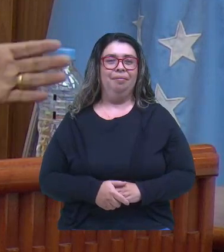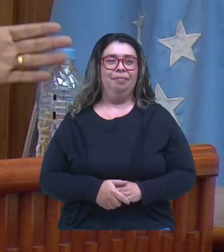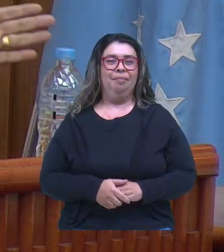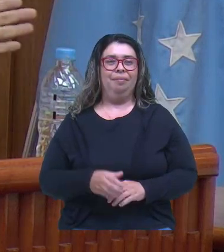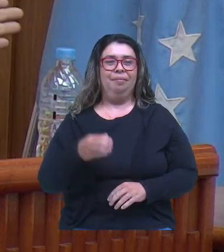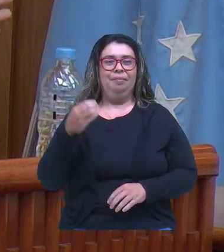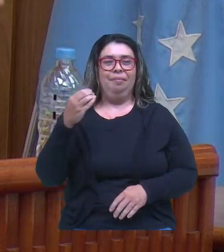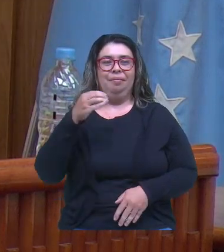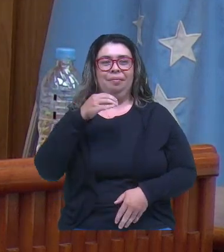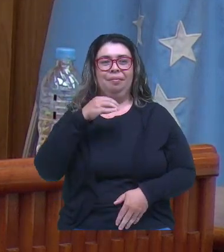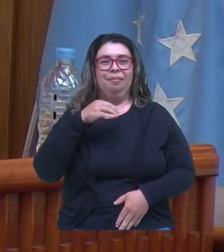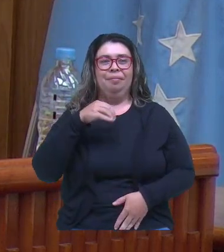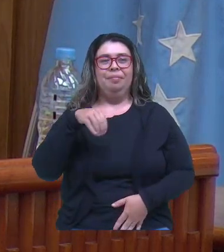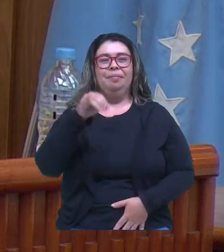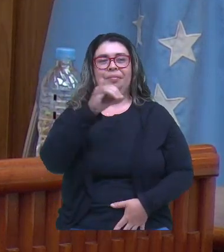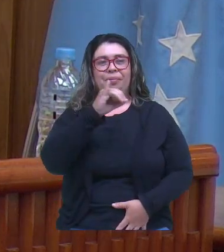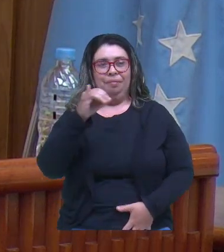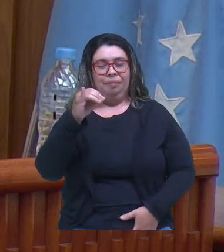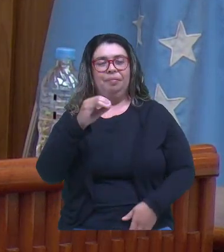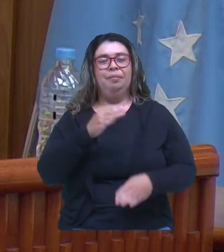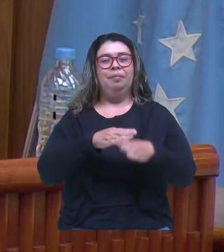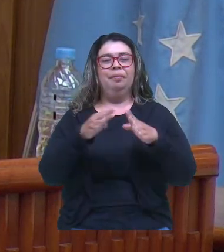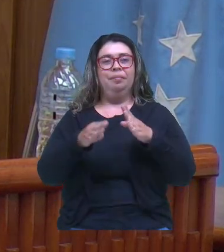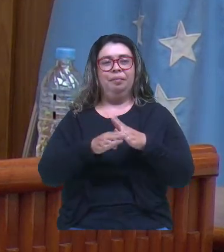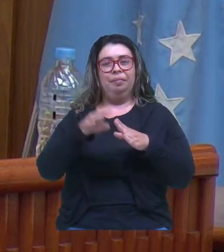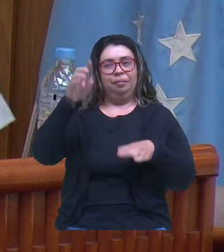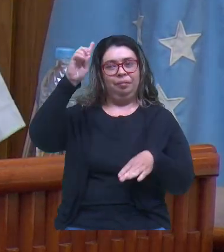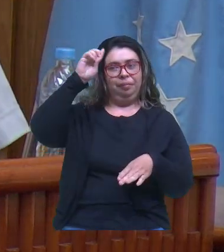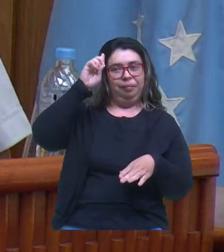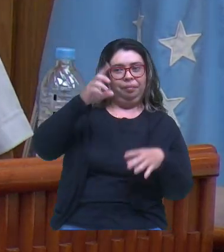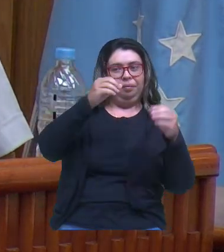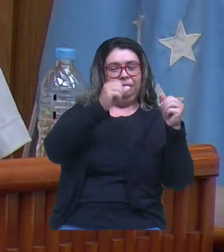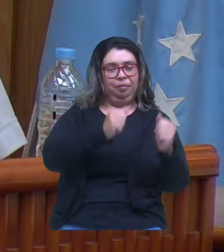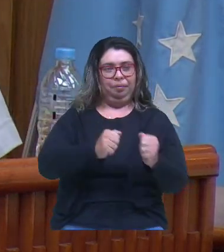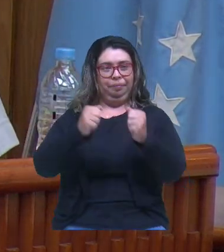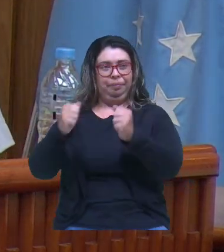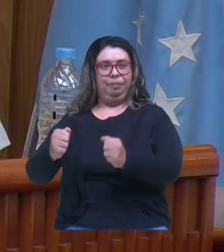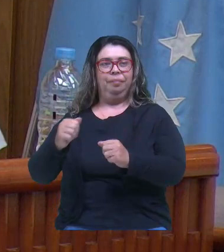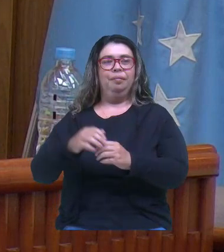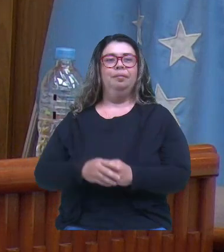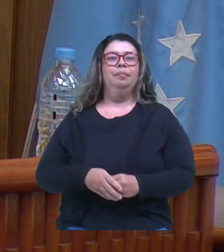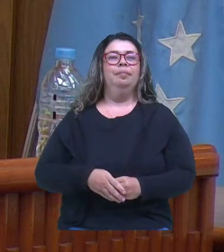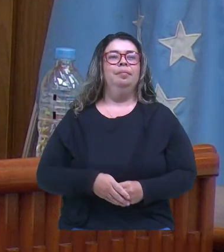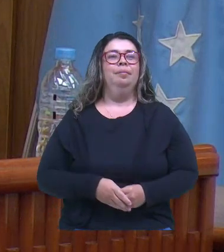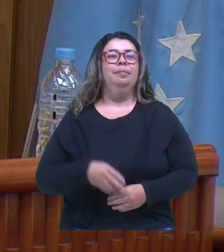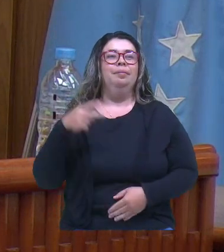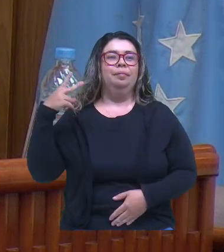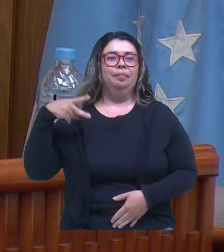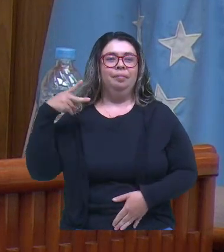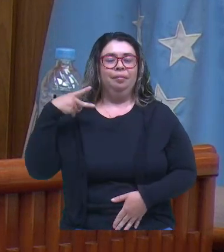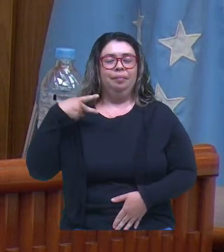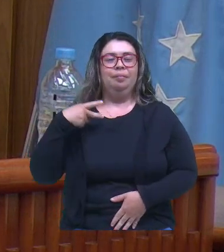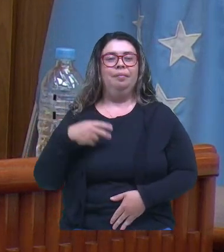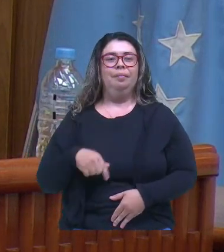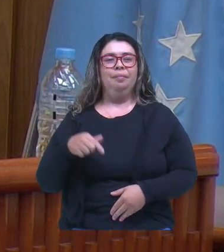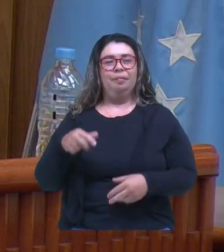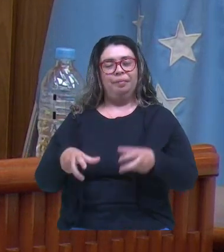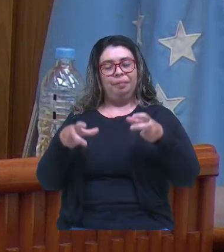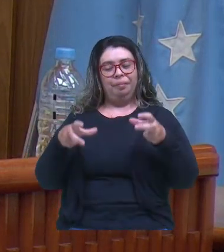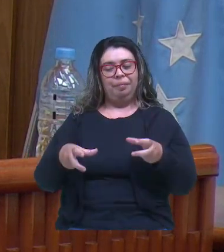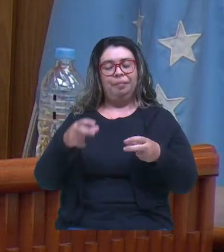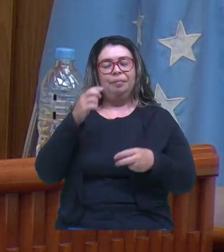as autoridades já nominadas pelo protocolo, aos amigos, nobres vereadores dessa Casa de